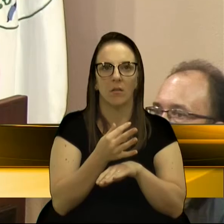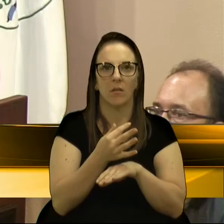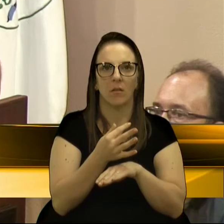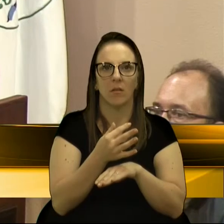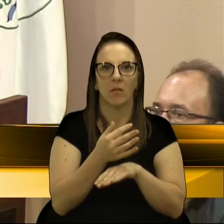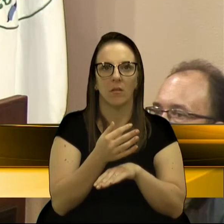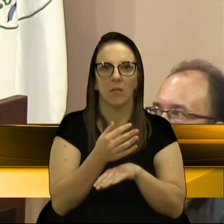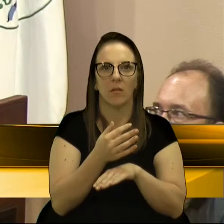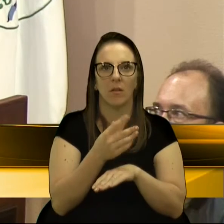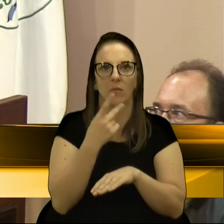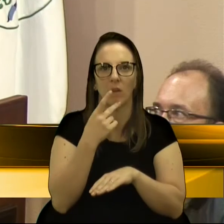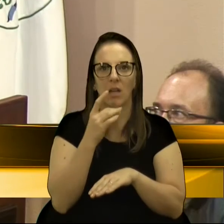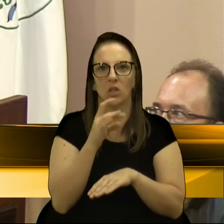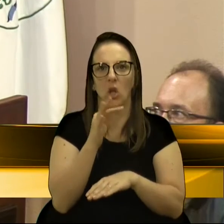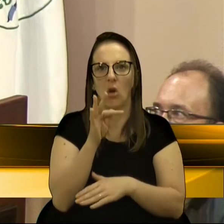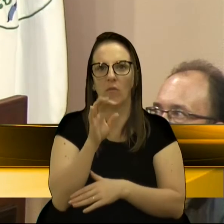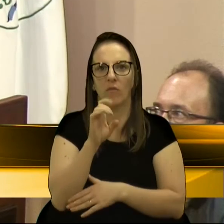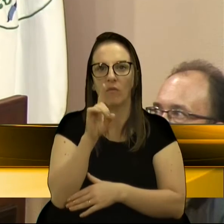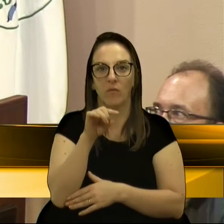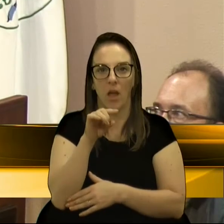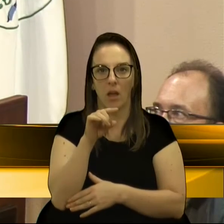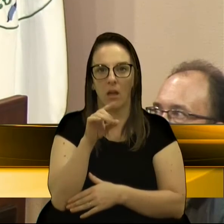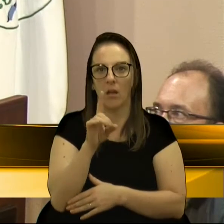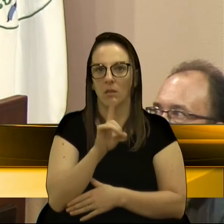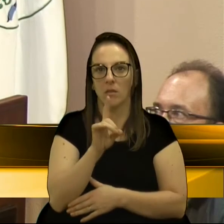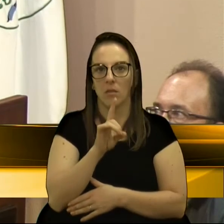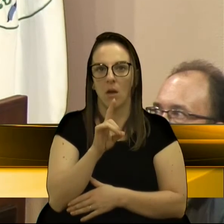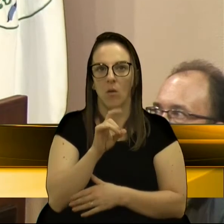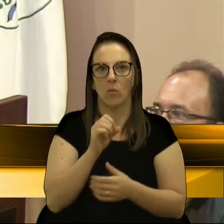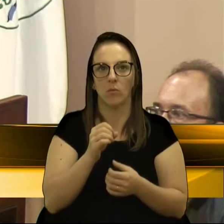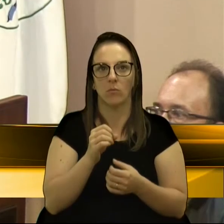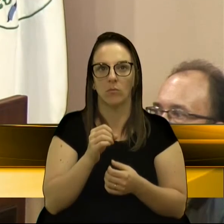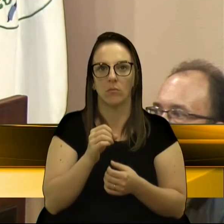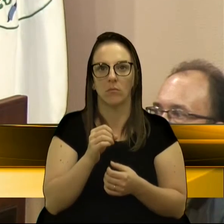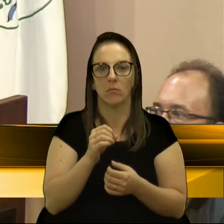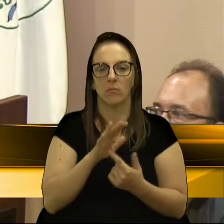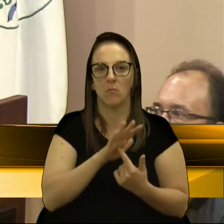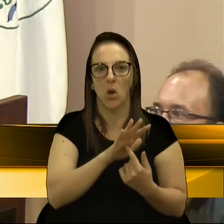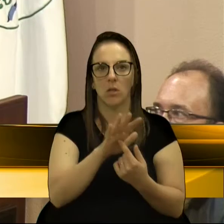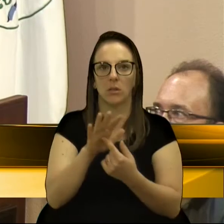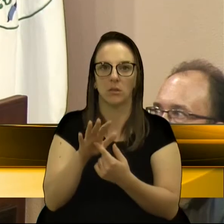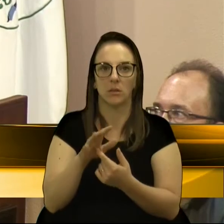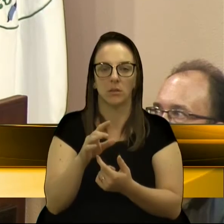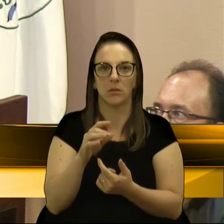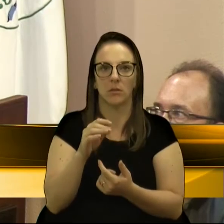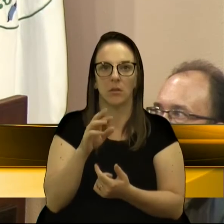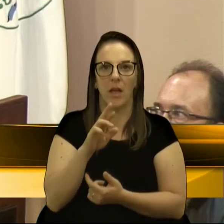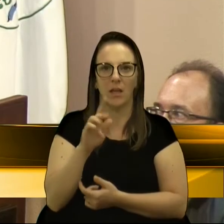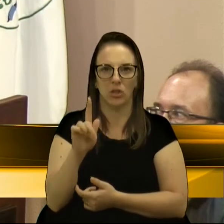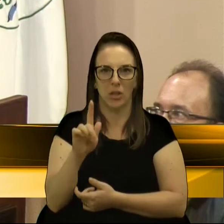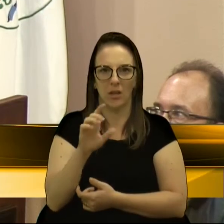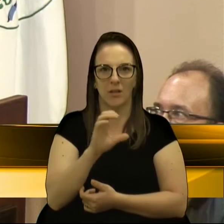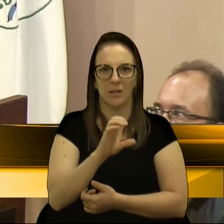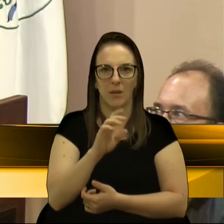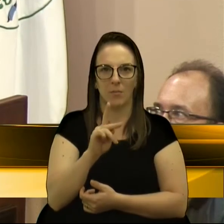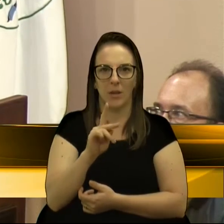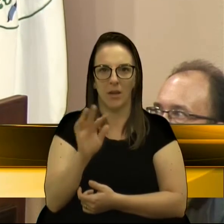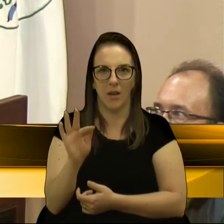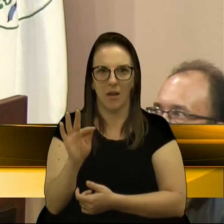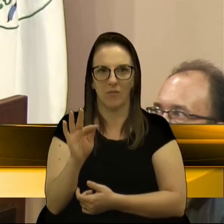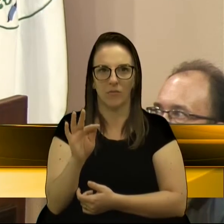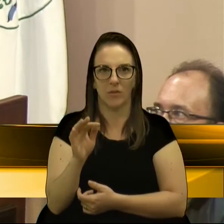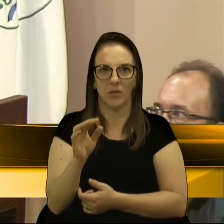tu não exponha teus dados, então eles pedem, por exemplo, uma foto, vereadora Marisol, pedem teu CPF, teu RG, e a gente não sabe,